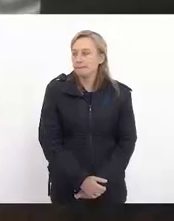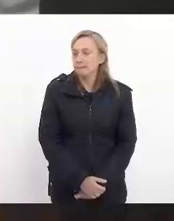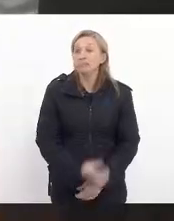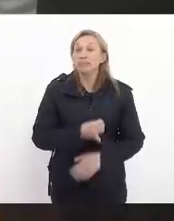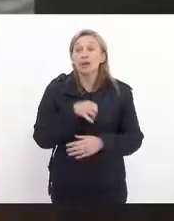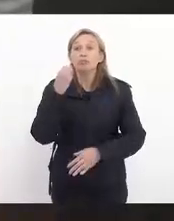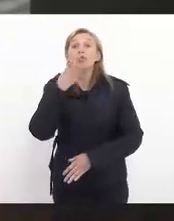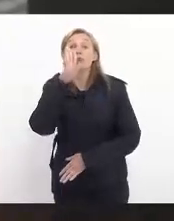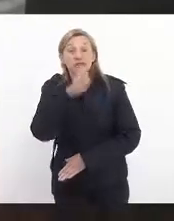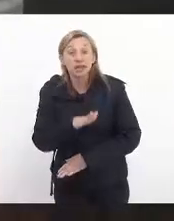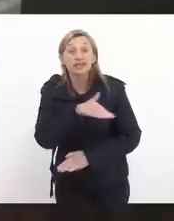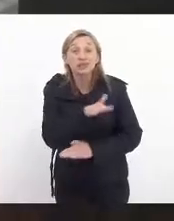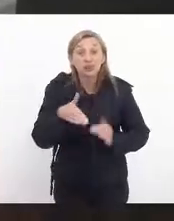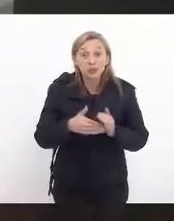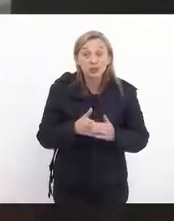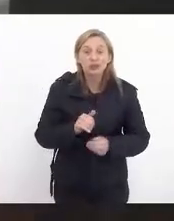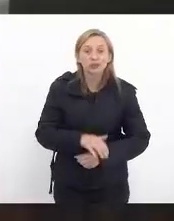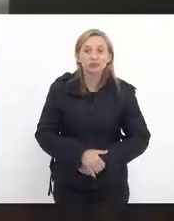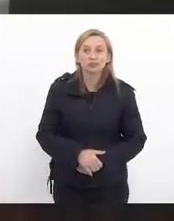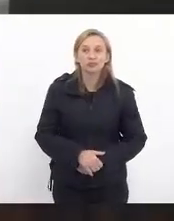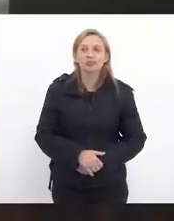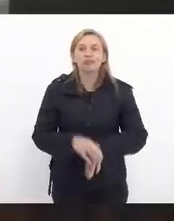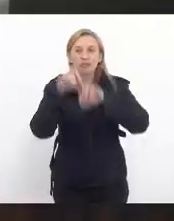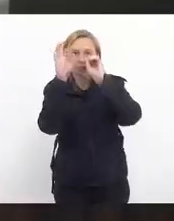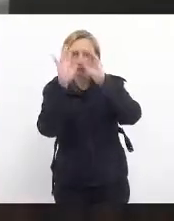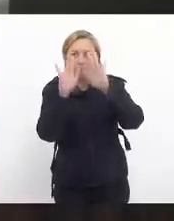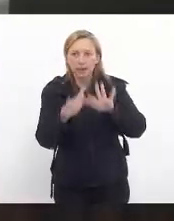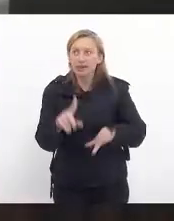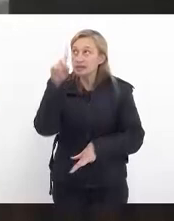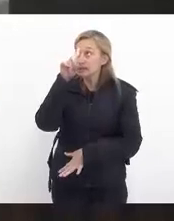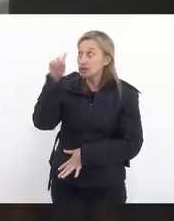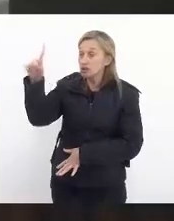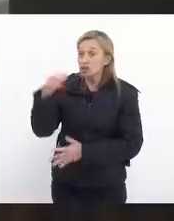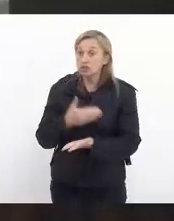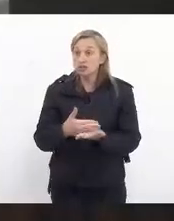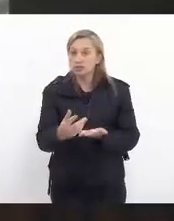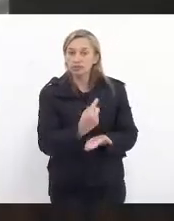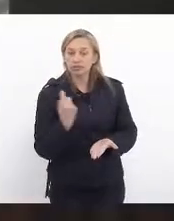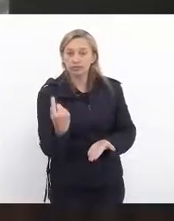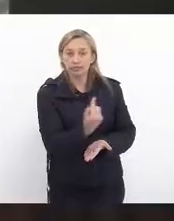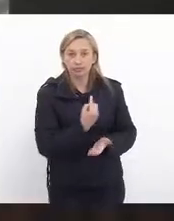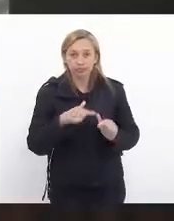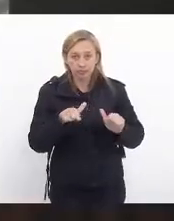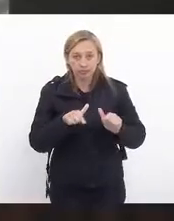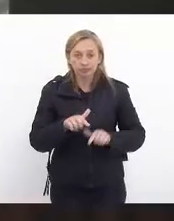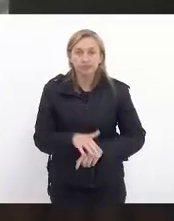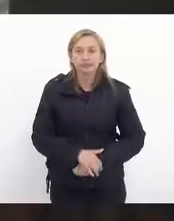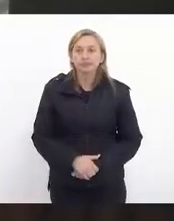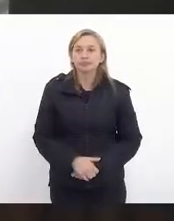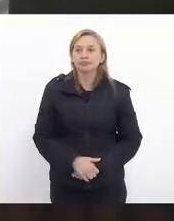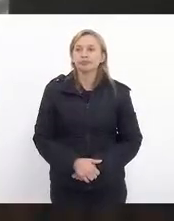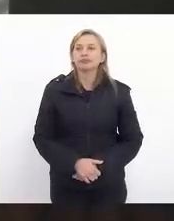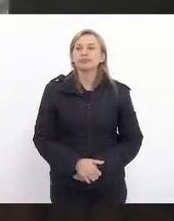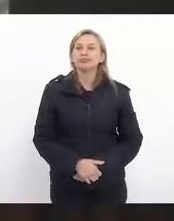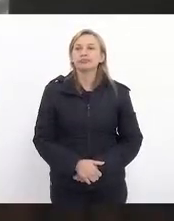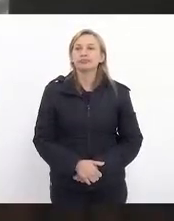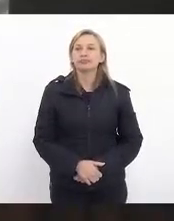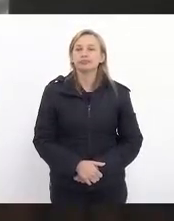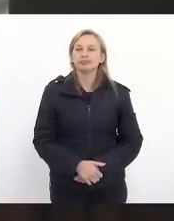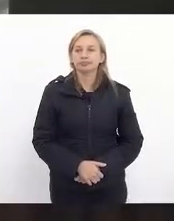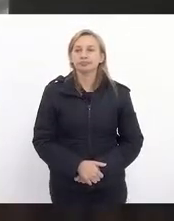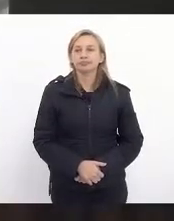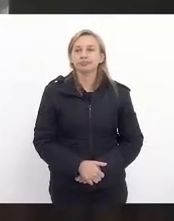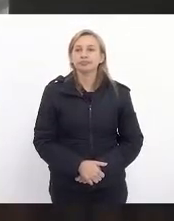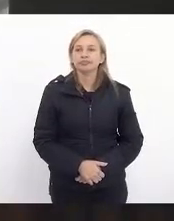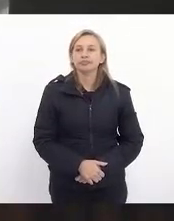Oi boa tarde a todos e todas havendo número legal e sobre a proteção de Deus iniciamos nossos trabalhos está